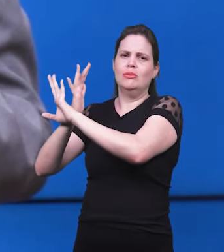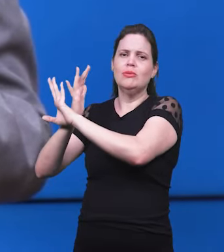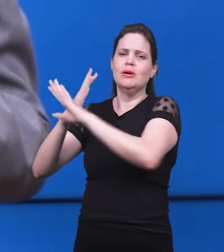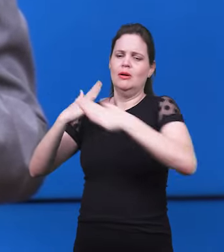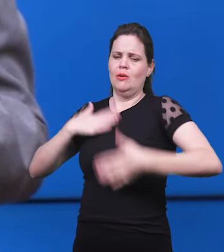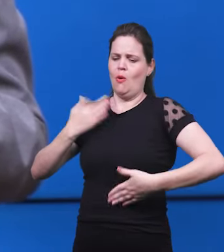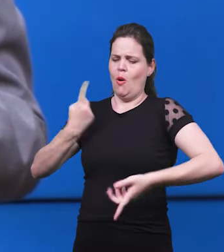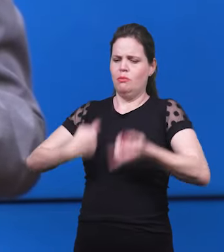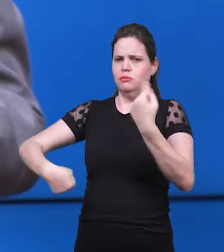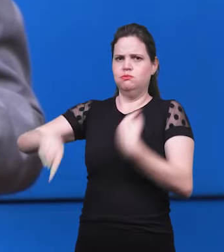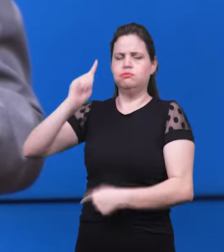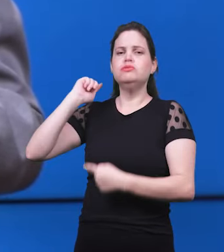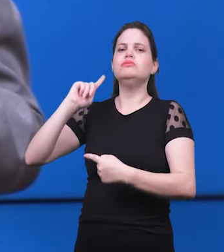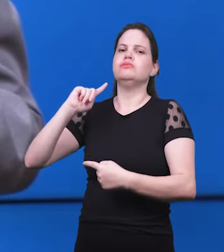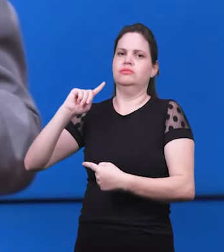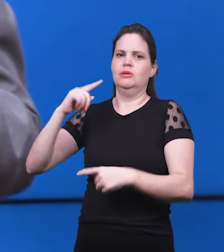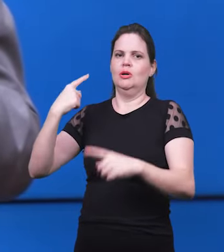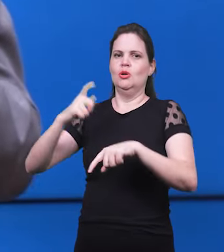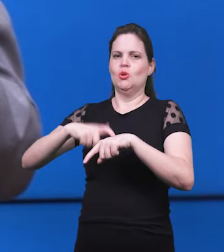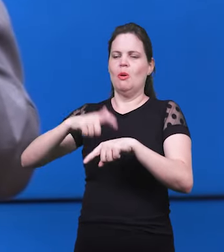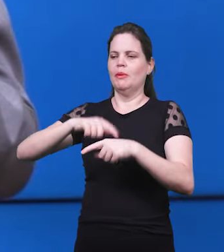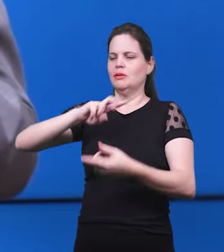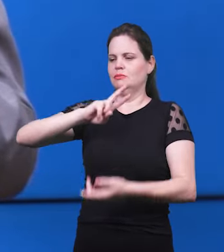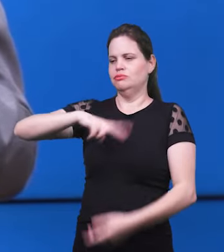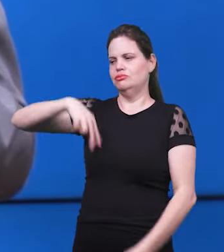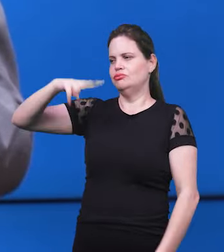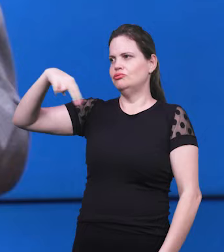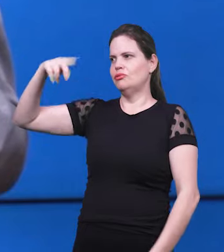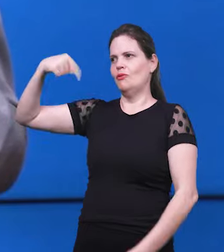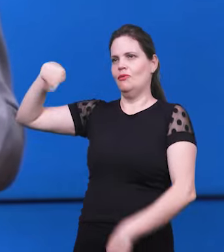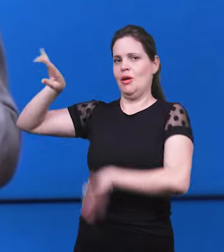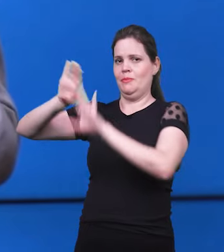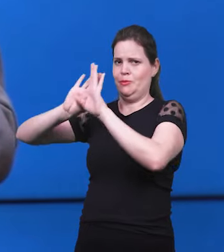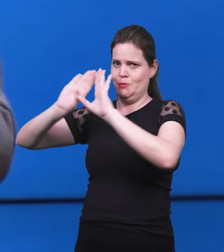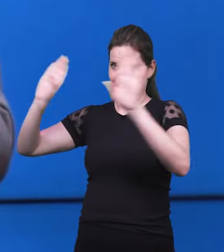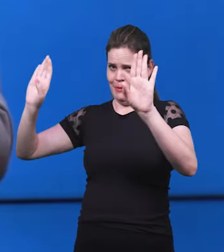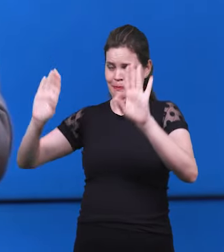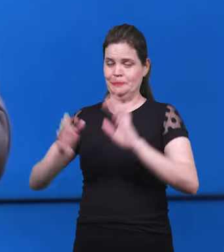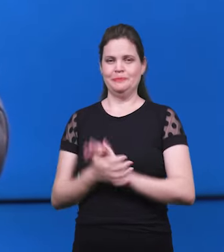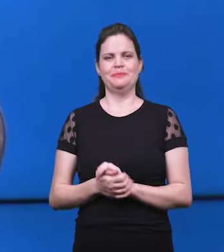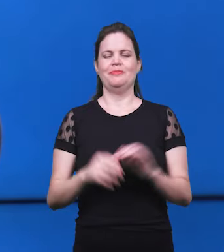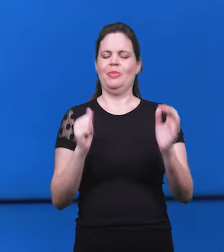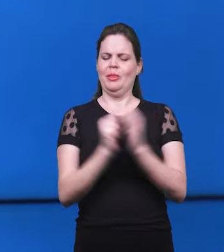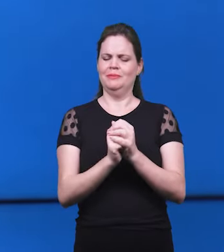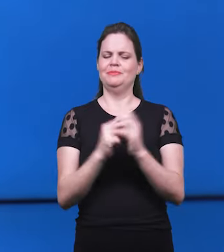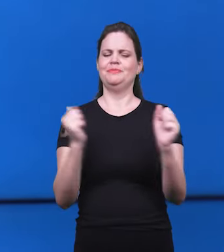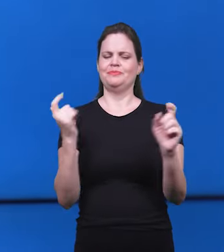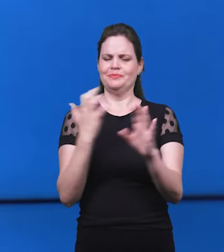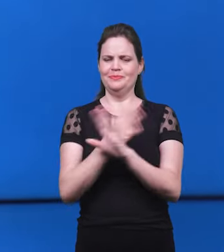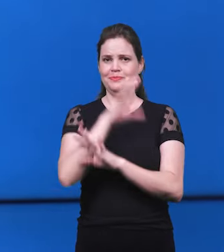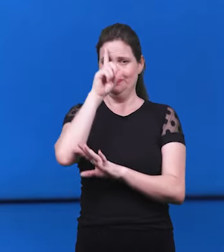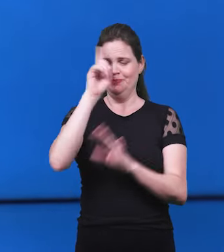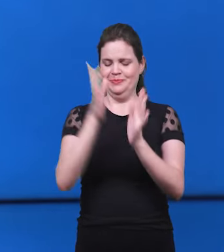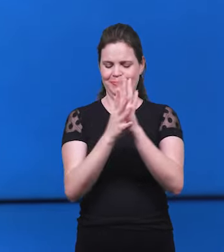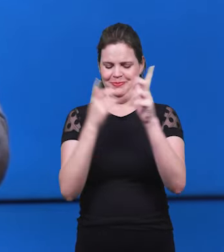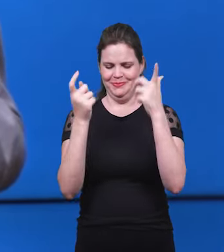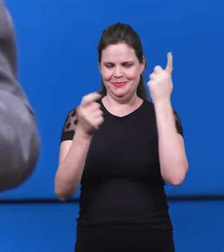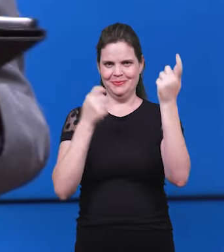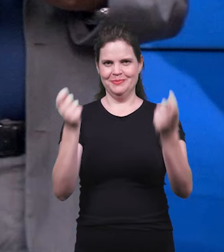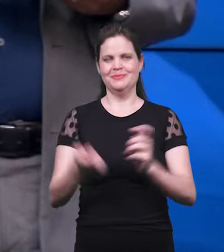no momento da sua ascensão, ou seja, quando ele sobe para o céu. Muito bom, glória a Deus, boa participação de vocês,